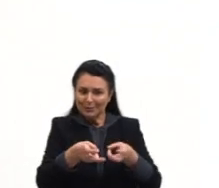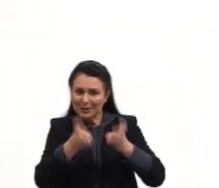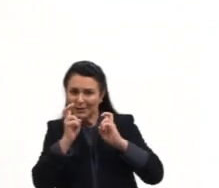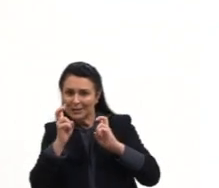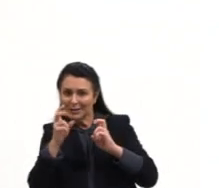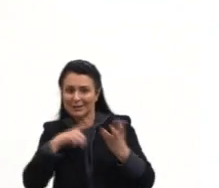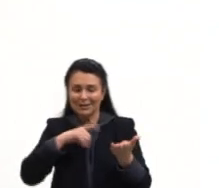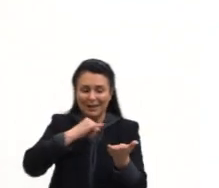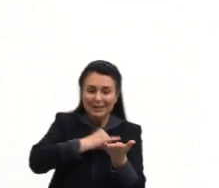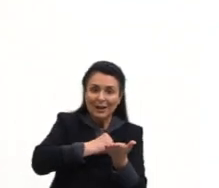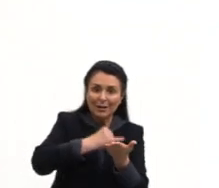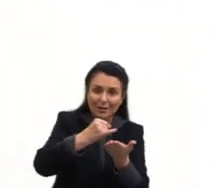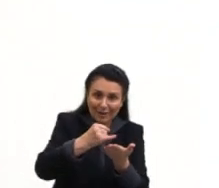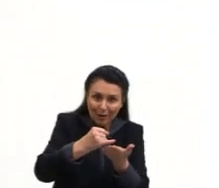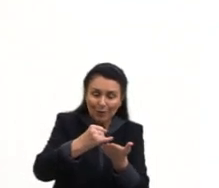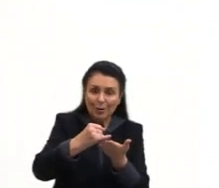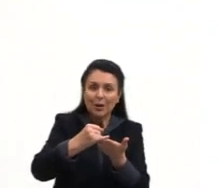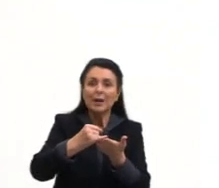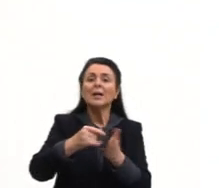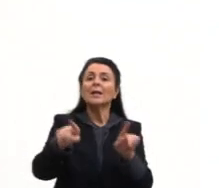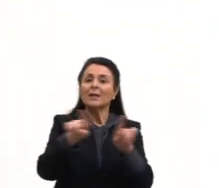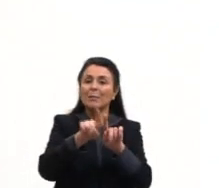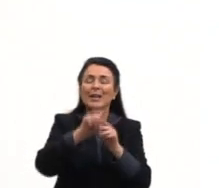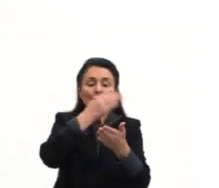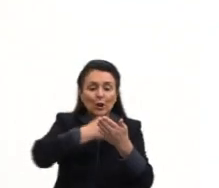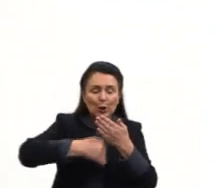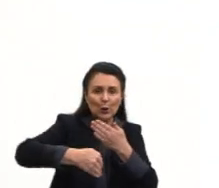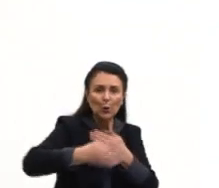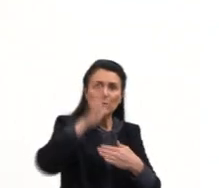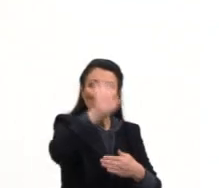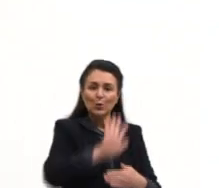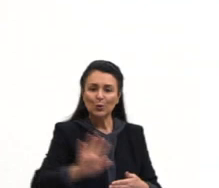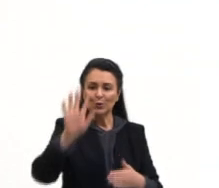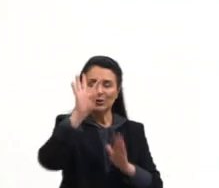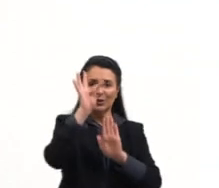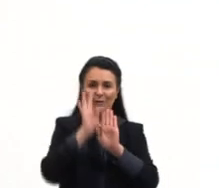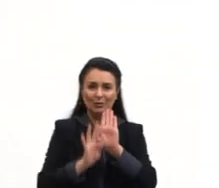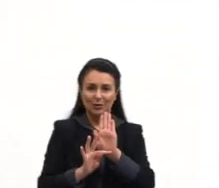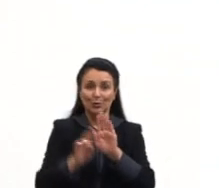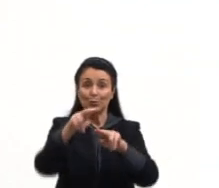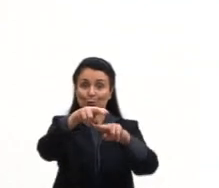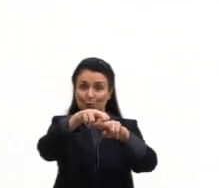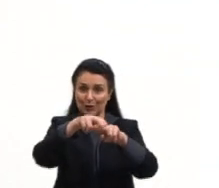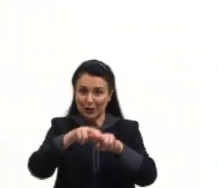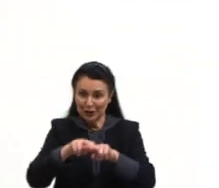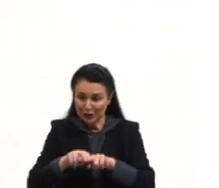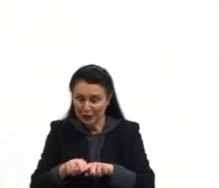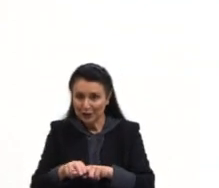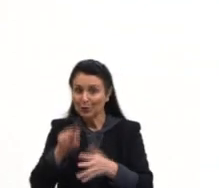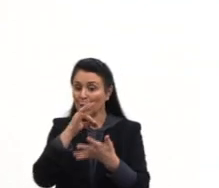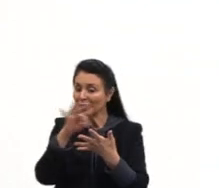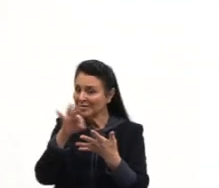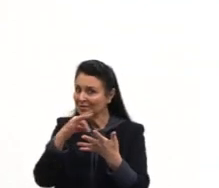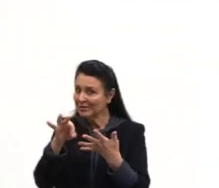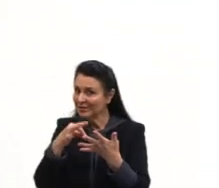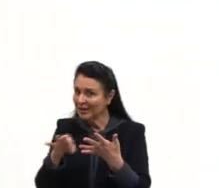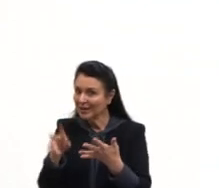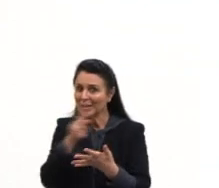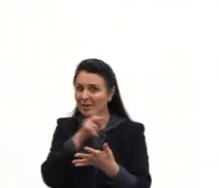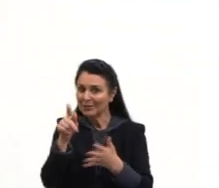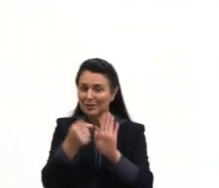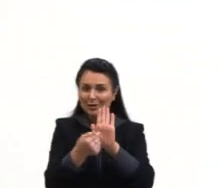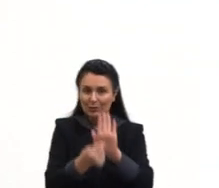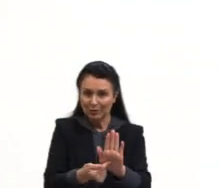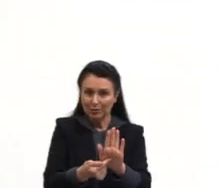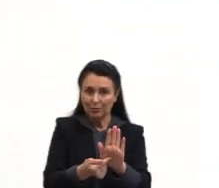e que precisa existir no decorrer do texto por isso que eu destaquei aqui para a gente perceber com clareza o quanto